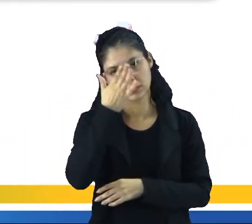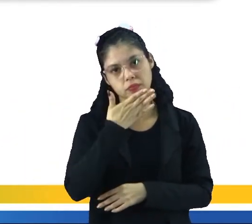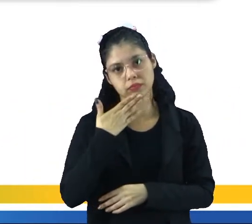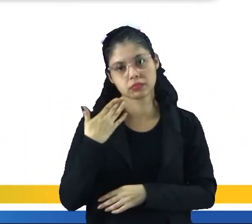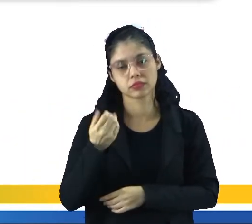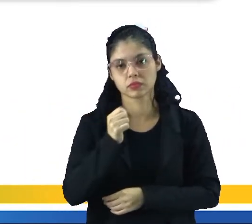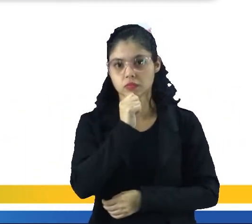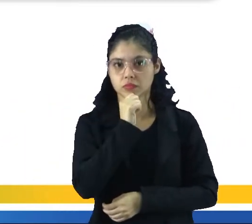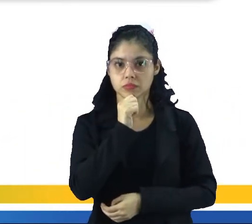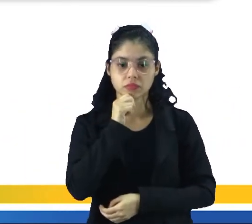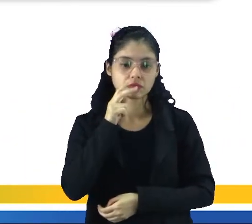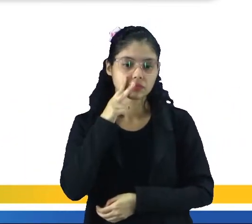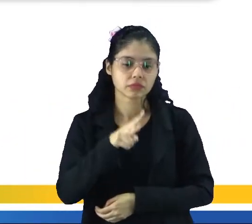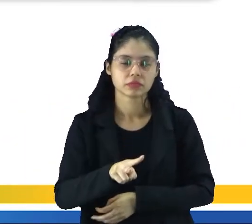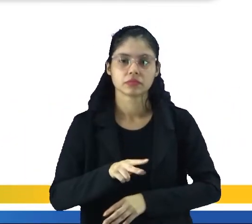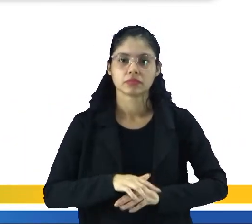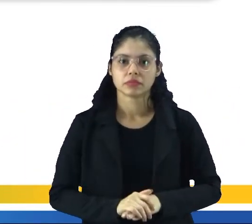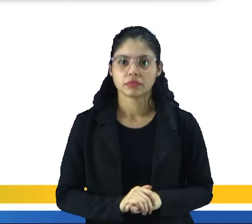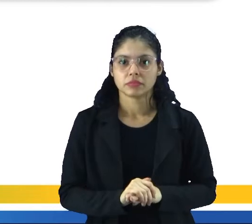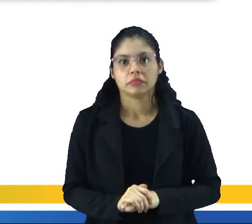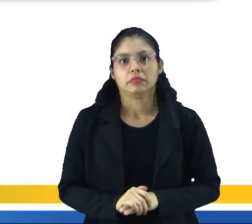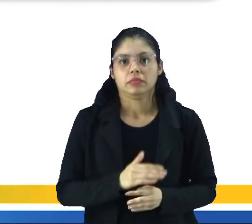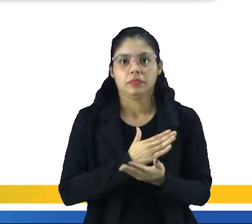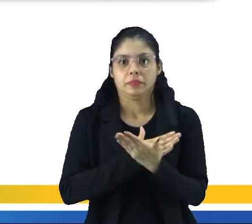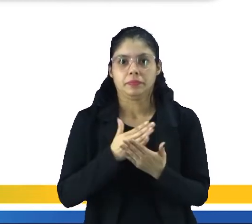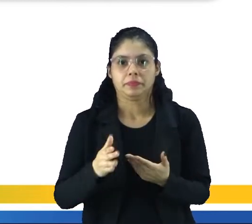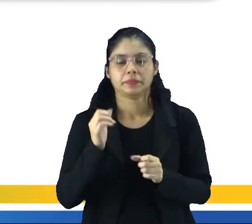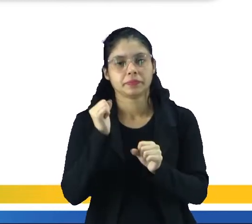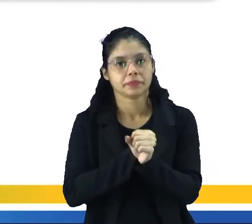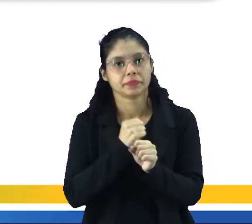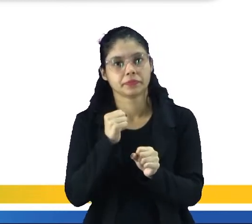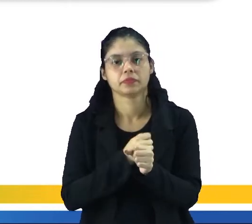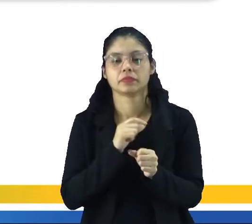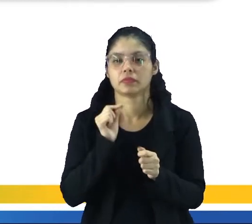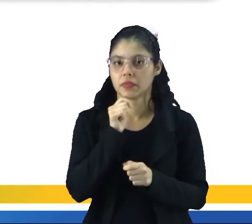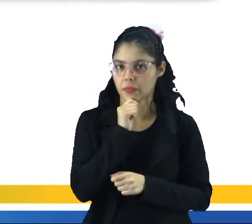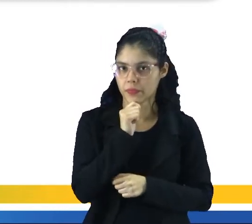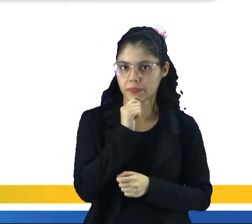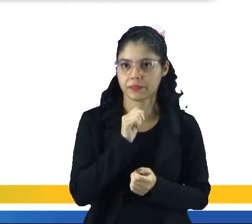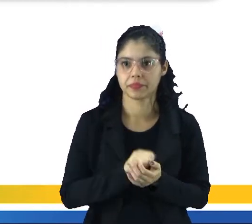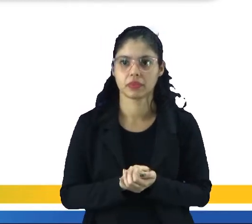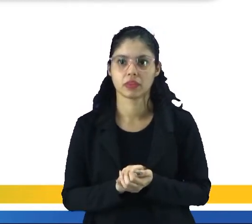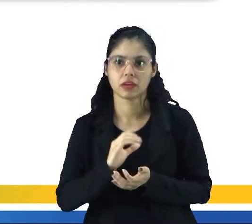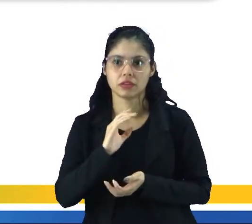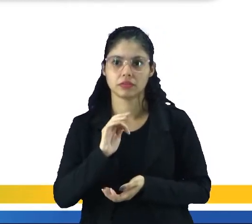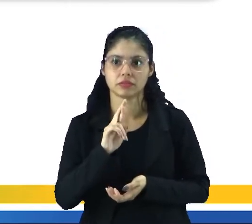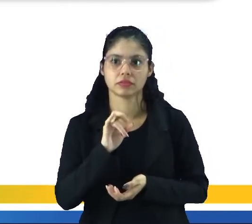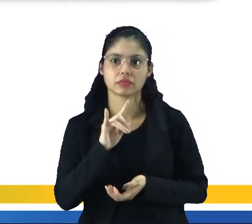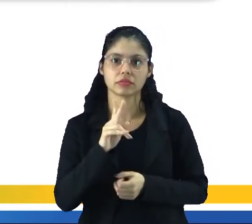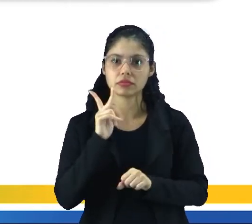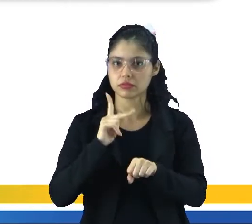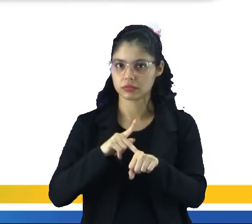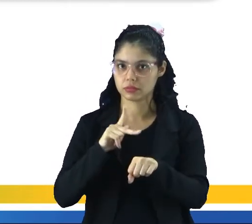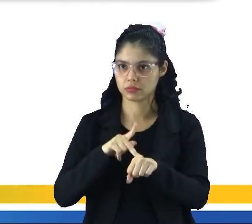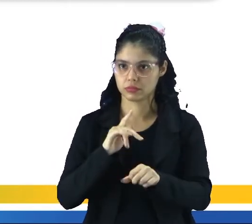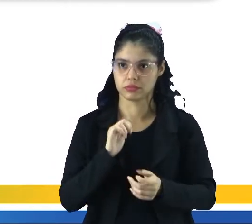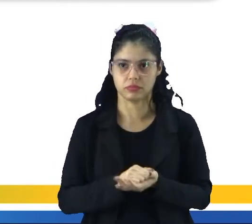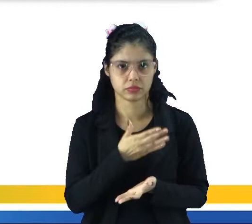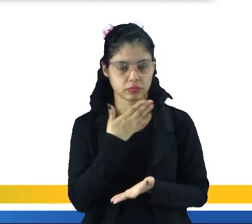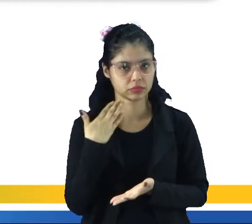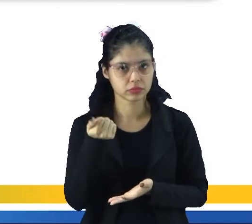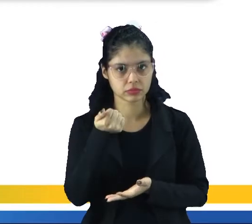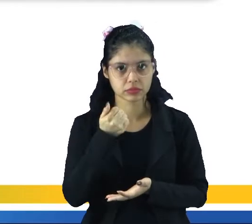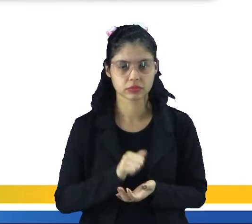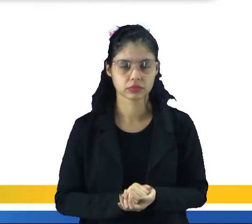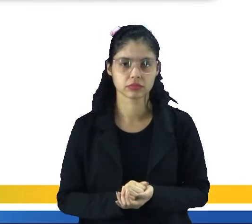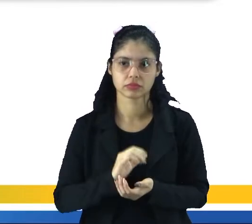a acústica, né? Então, inicialmente, eles eram construídos aí nas encostas de pedras para melhorar,